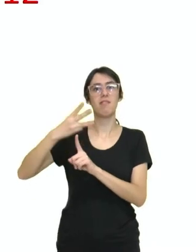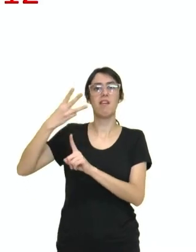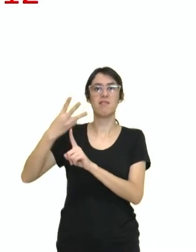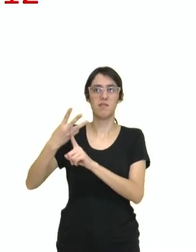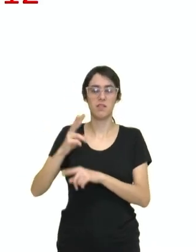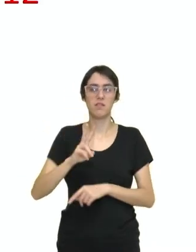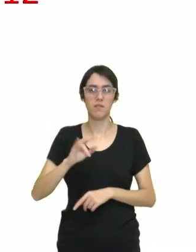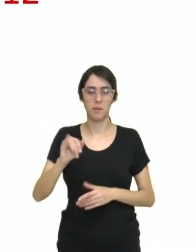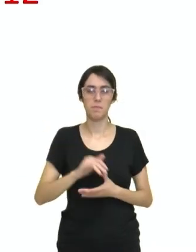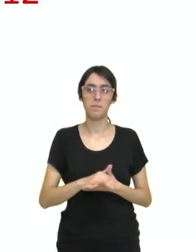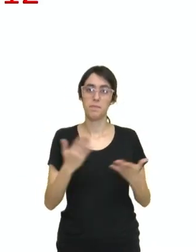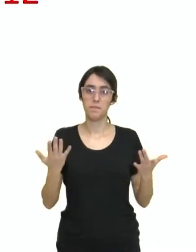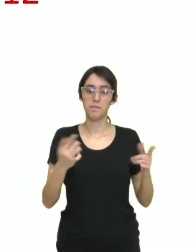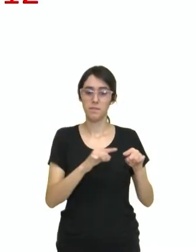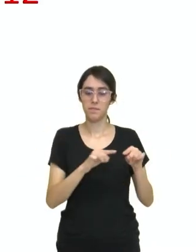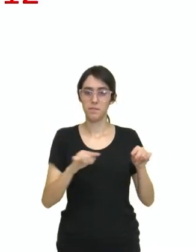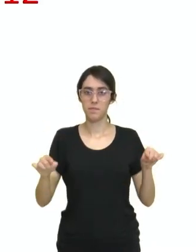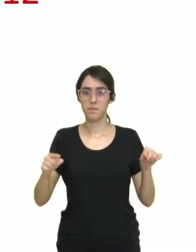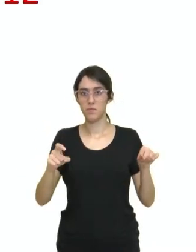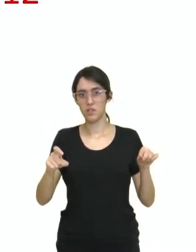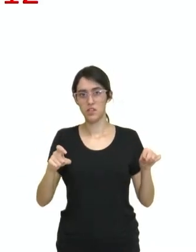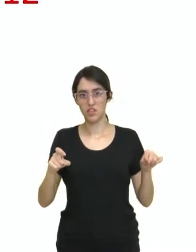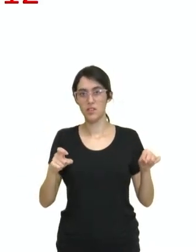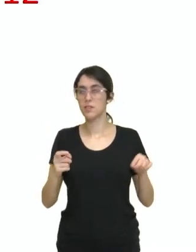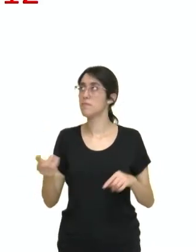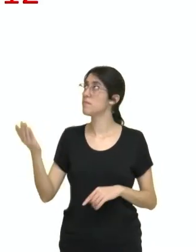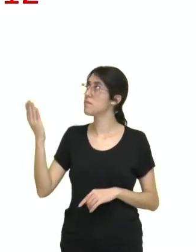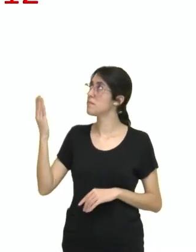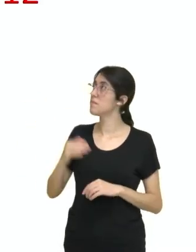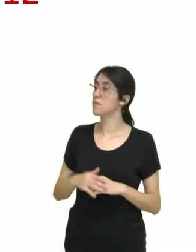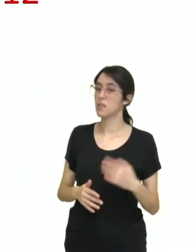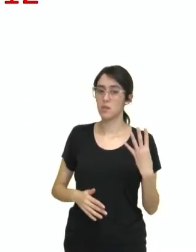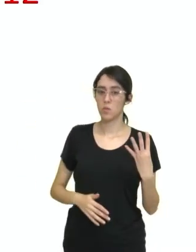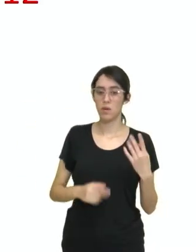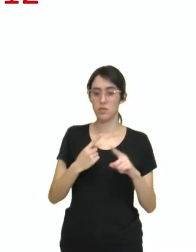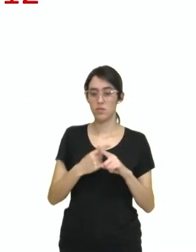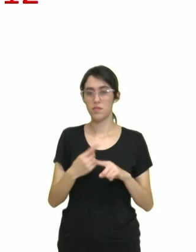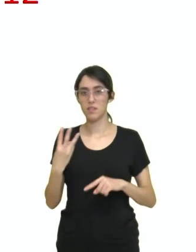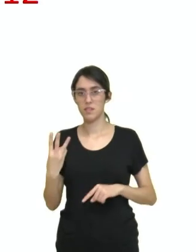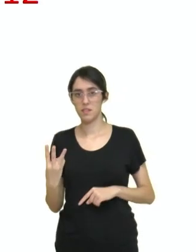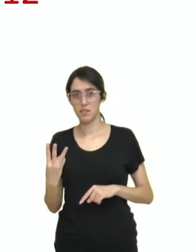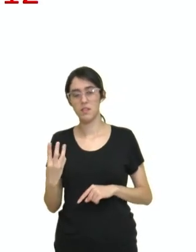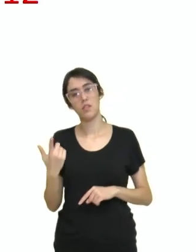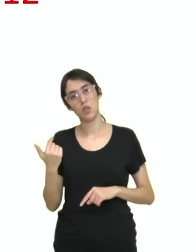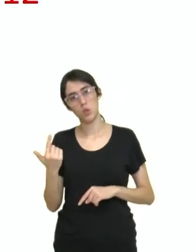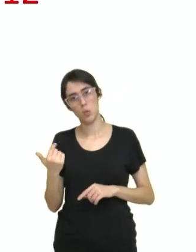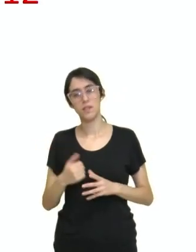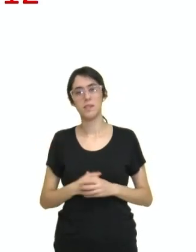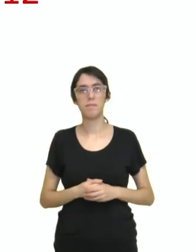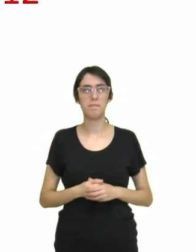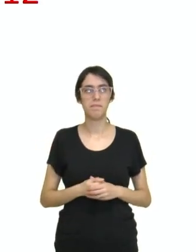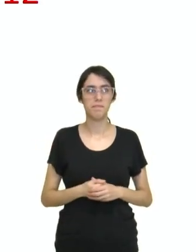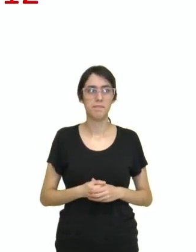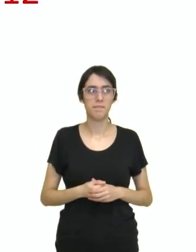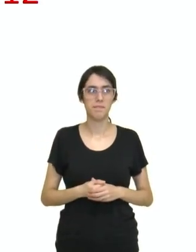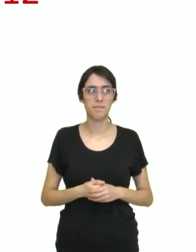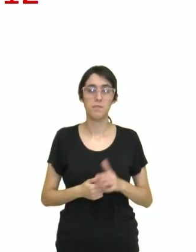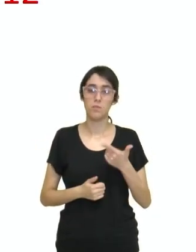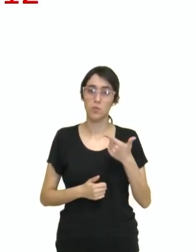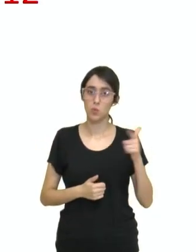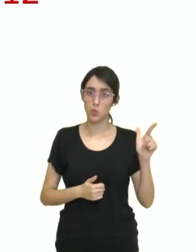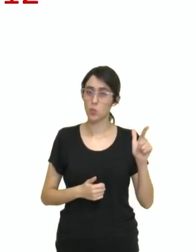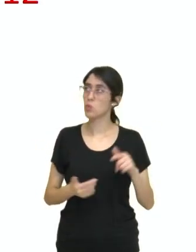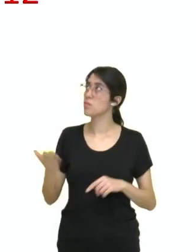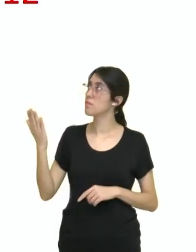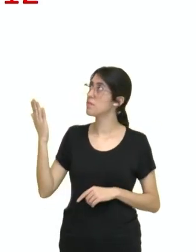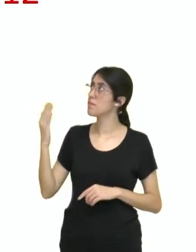coordenada de x, que eram 4 vezes 3, a abscissa vai passar a ser 12. Já a ordenada, que